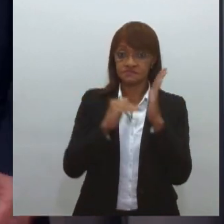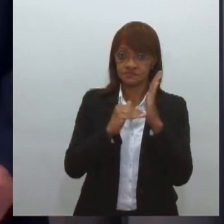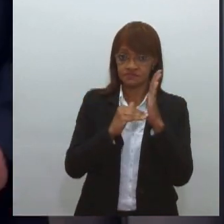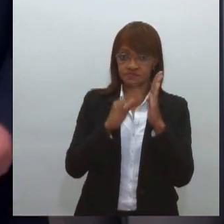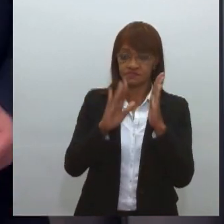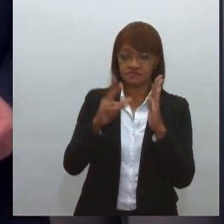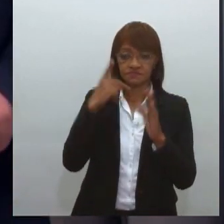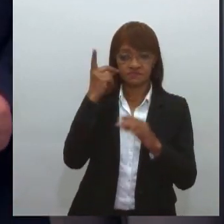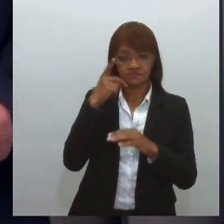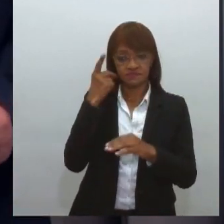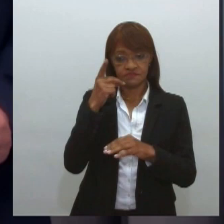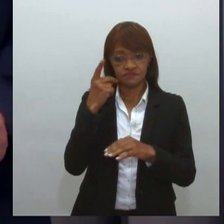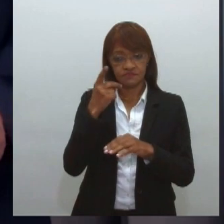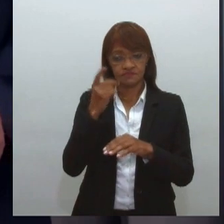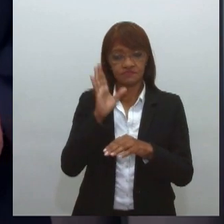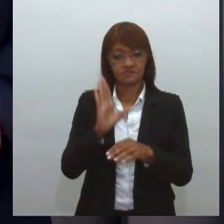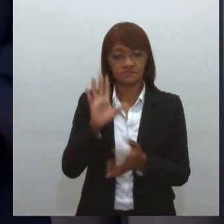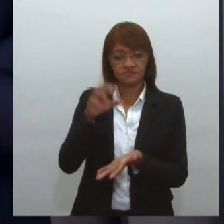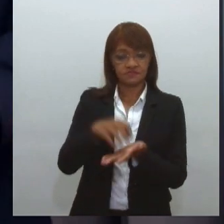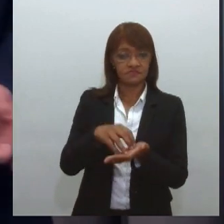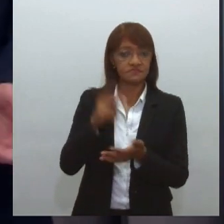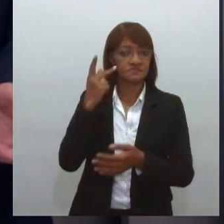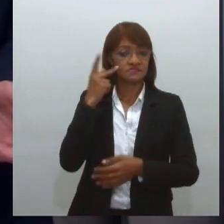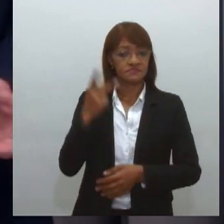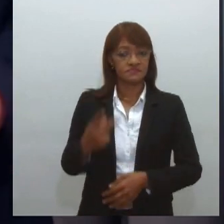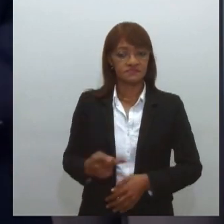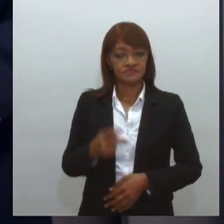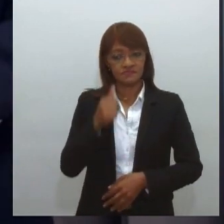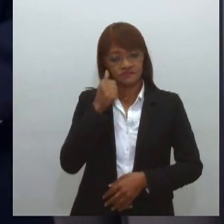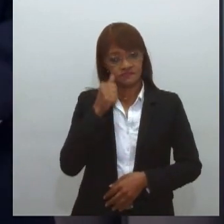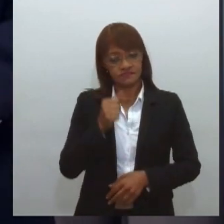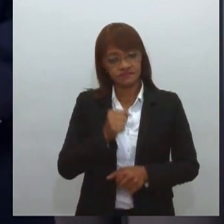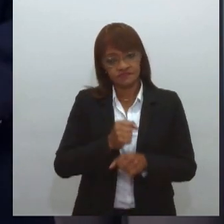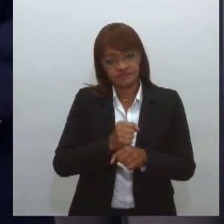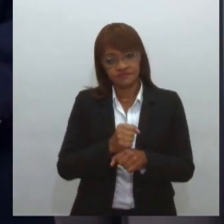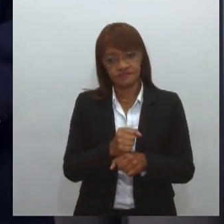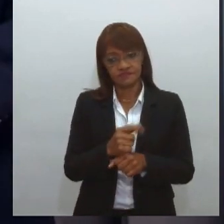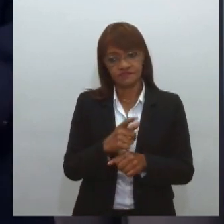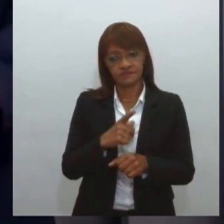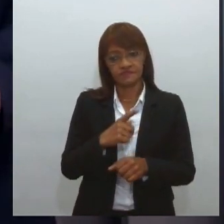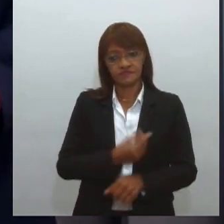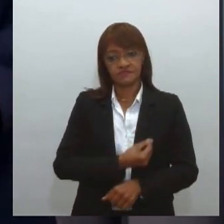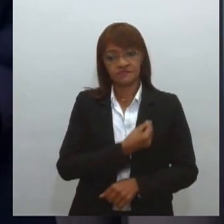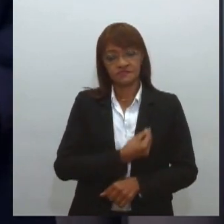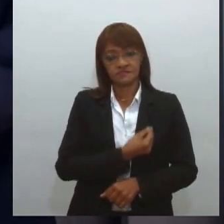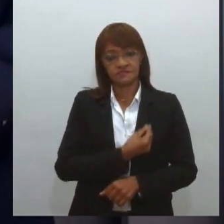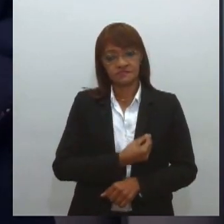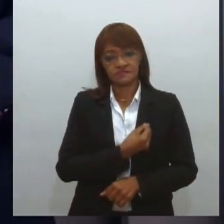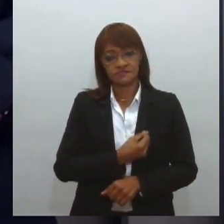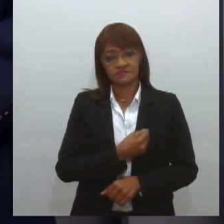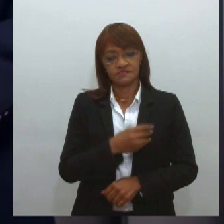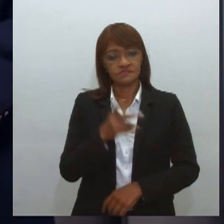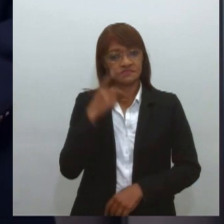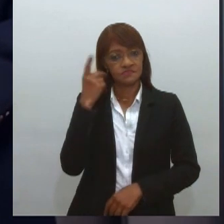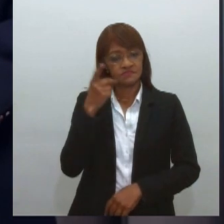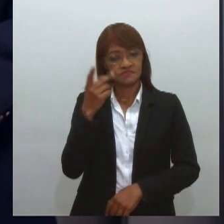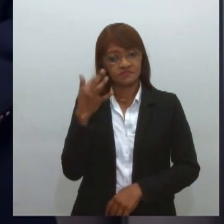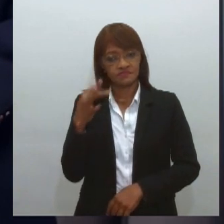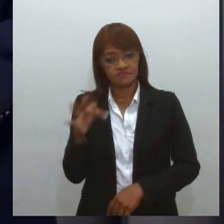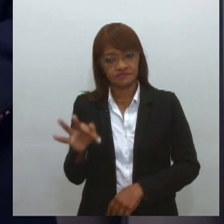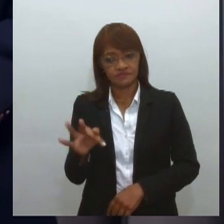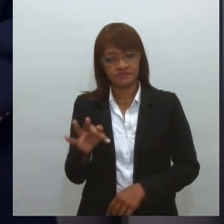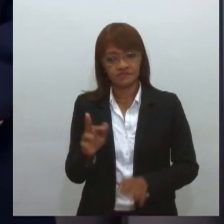da Procuradoria da Mulher. O encontro contará com a presença de deputadas federais, representantes